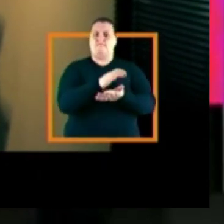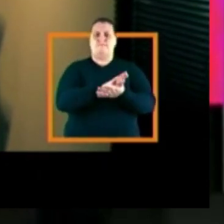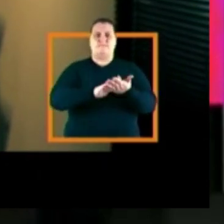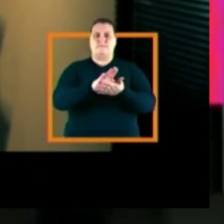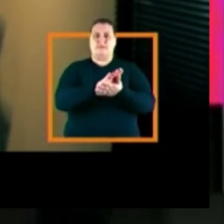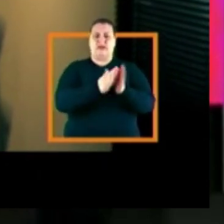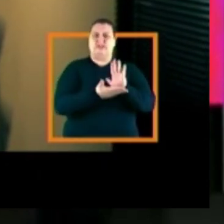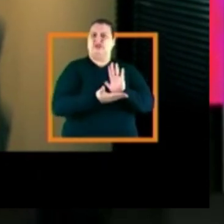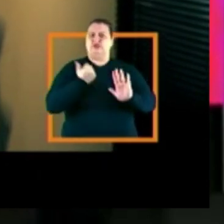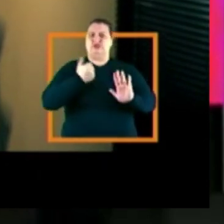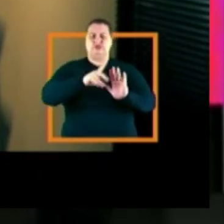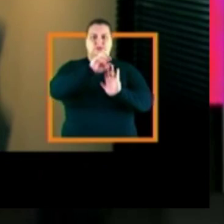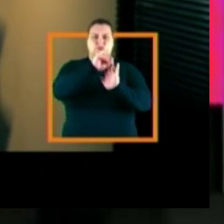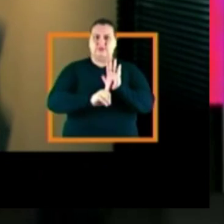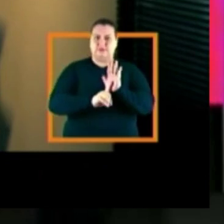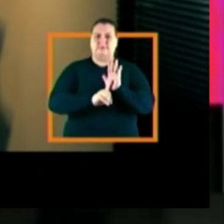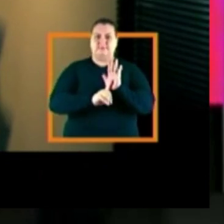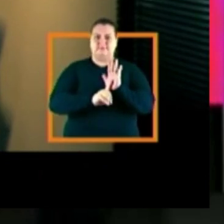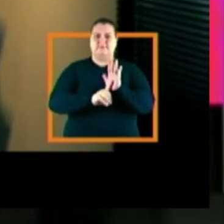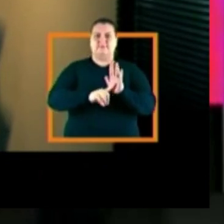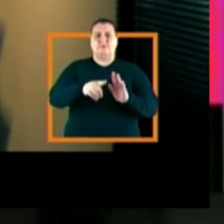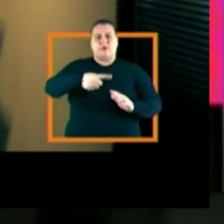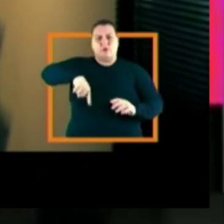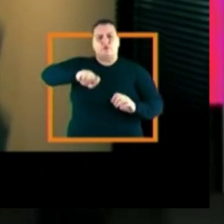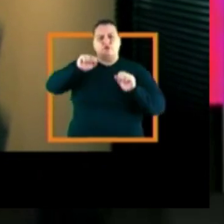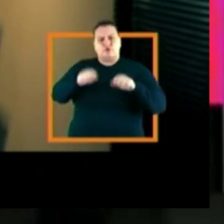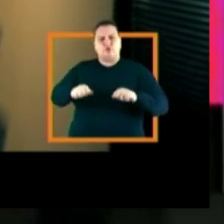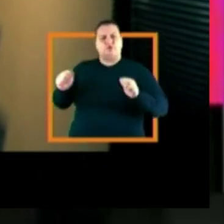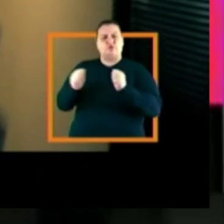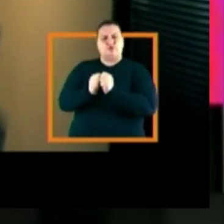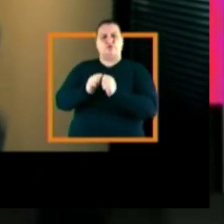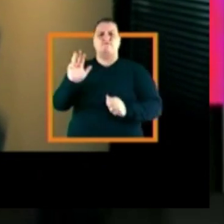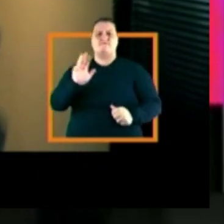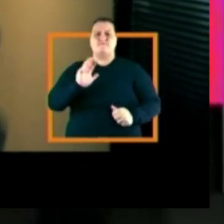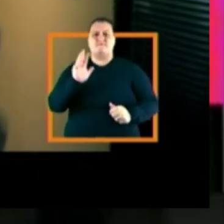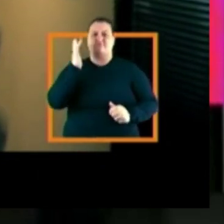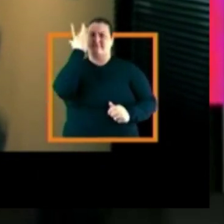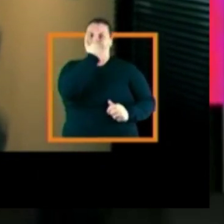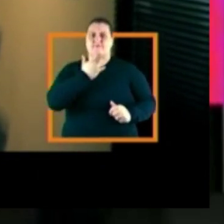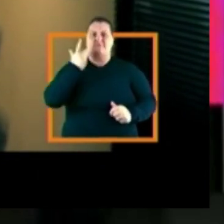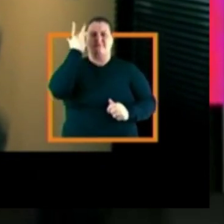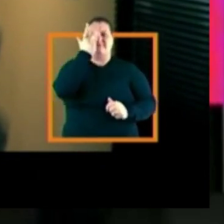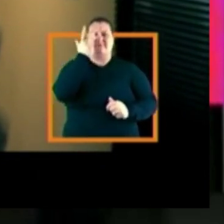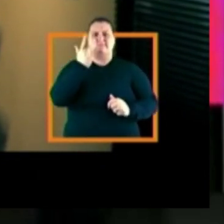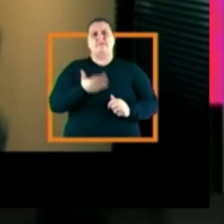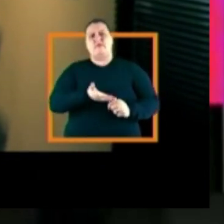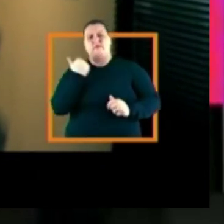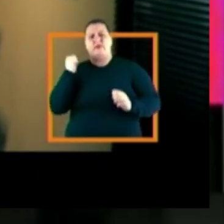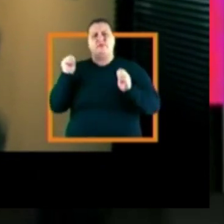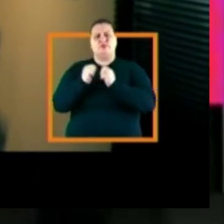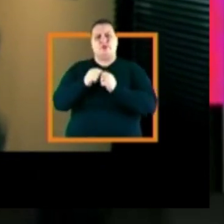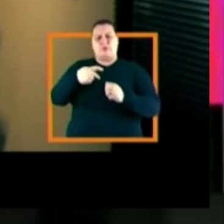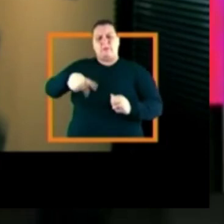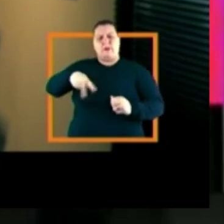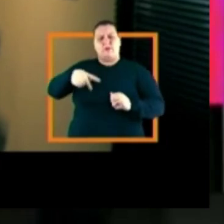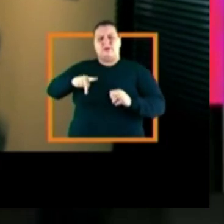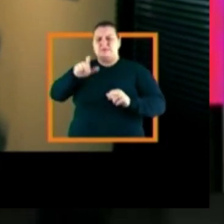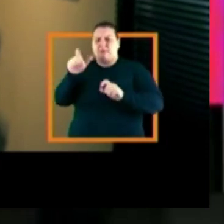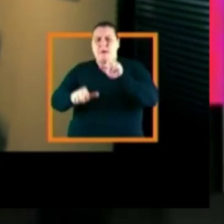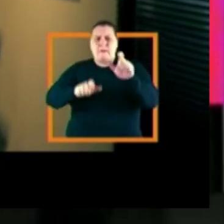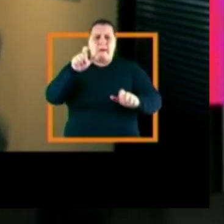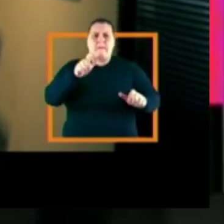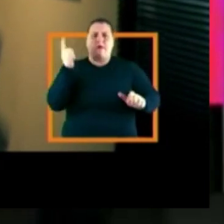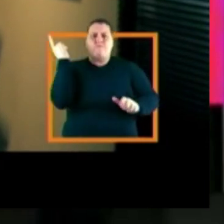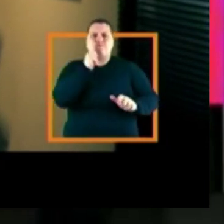autoritários, que tiram os nossos direitos. Sou do time do Lula e do Haddad. E juntos, vamos fazer os paulistas terem muito